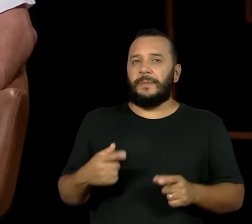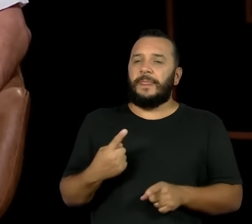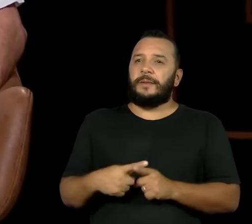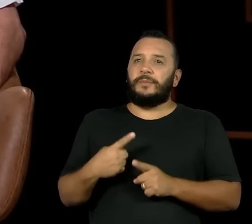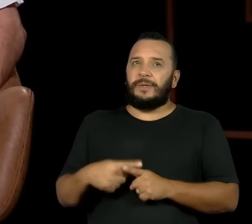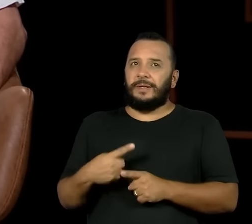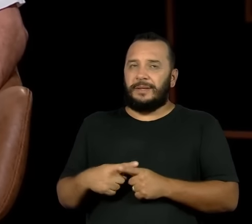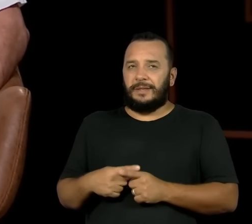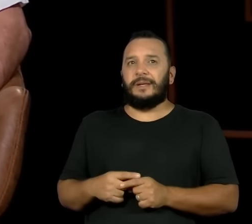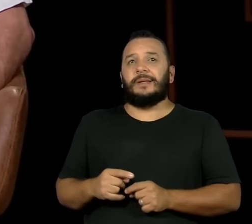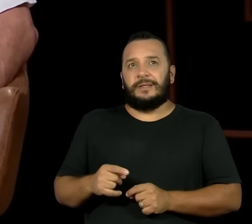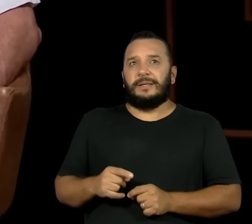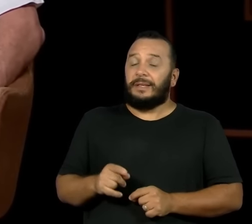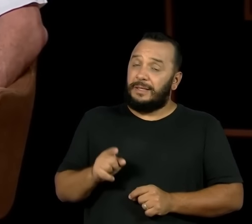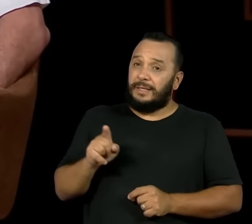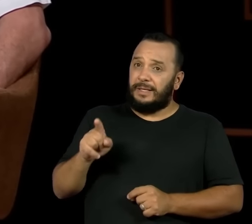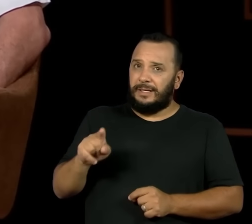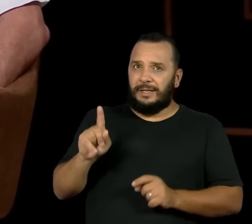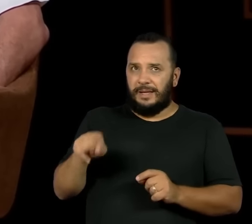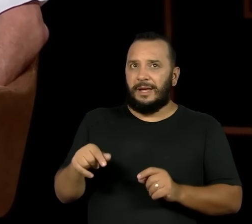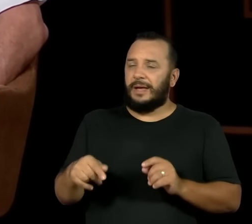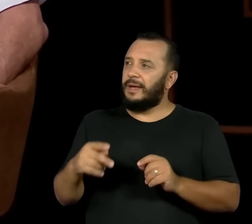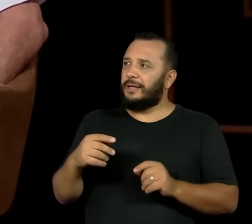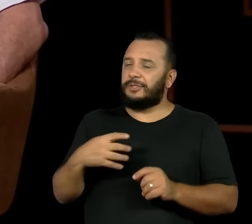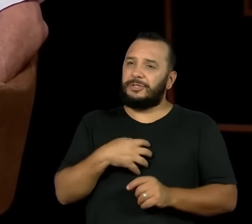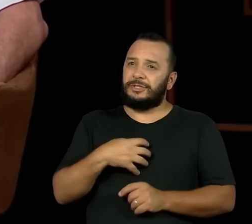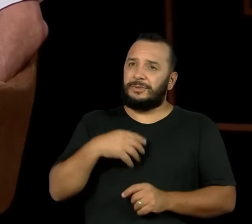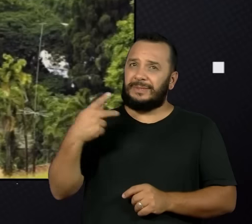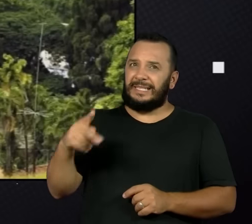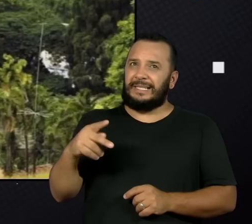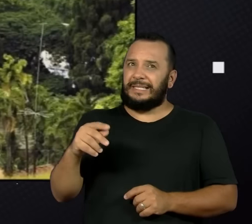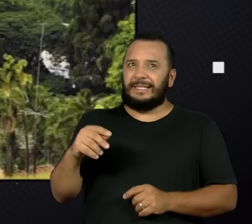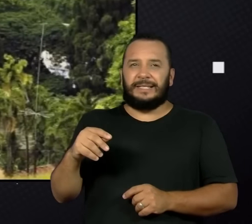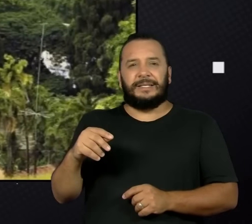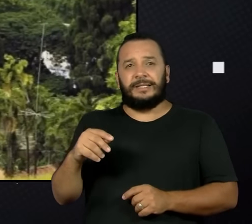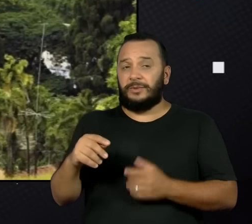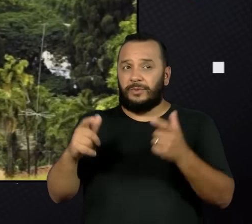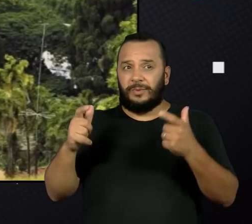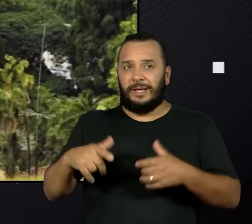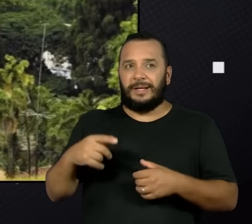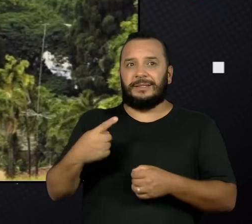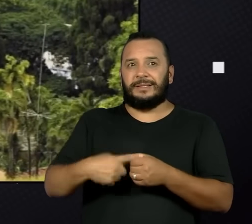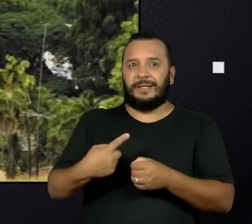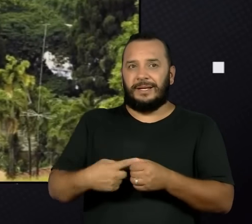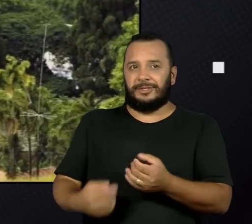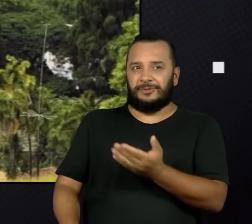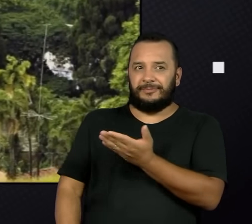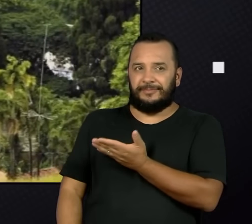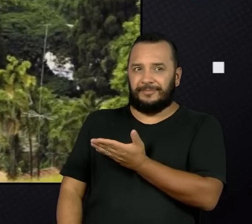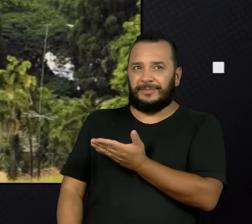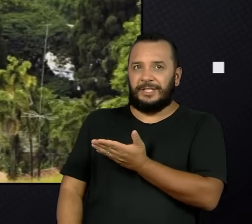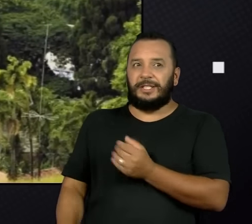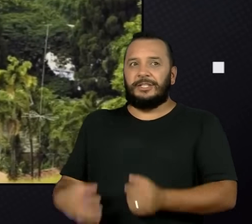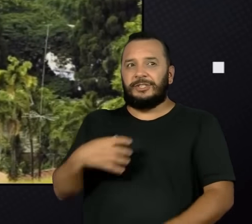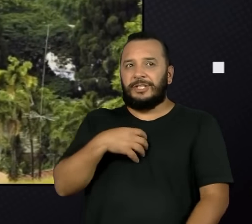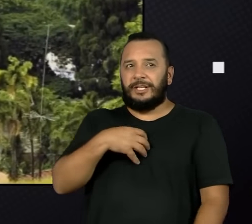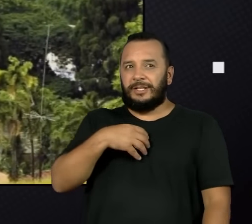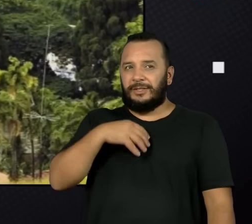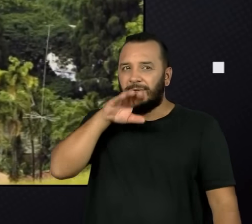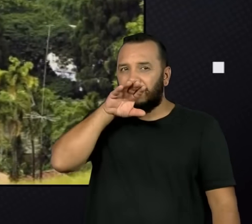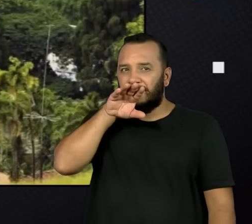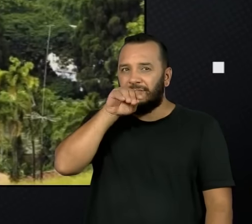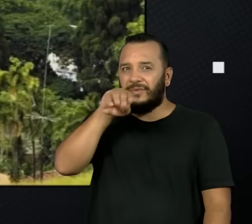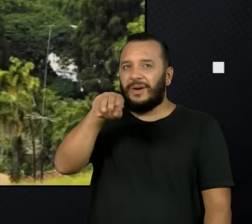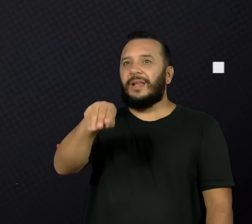também é de Paulo de Frontin eh então ele tinha um jeito de falar que era muito difícil de